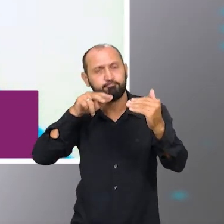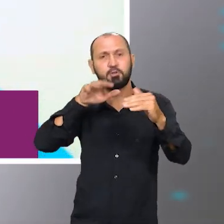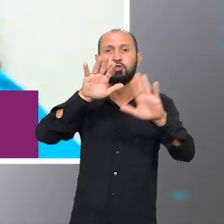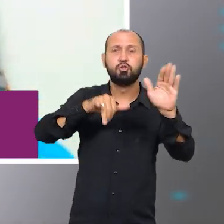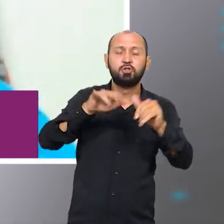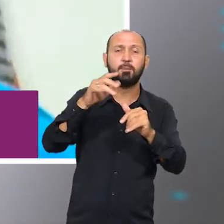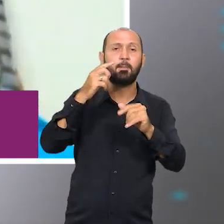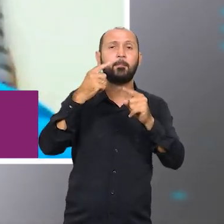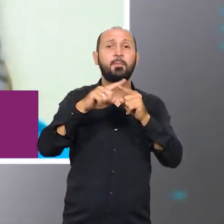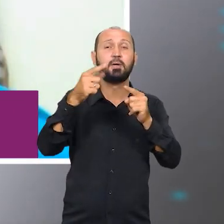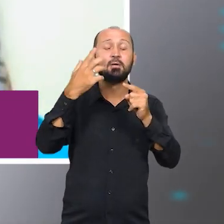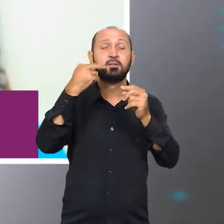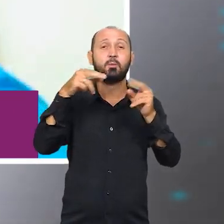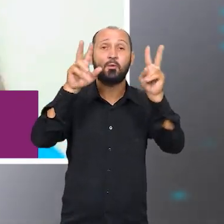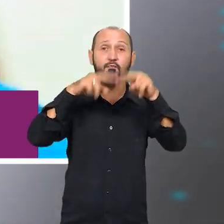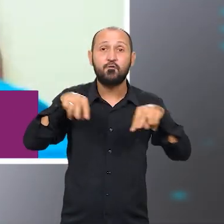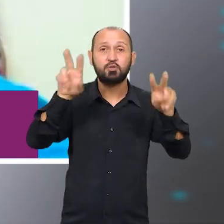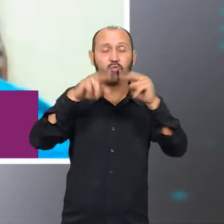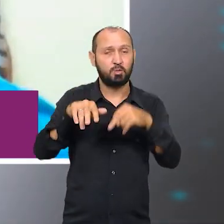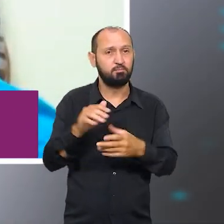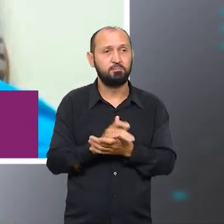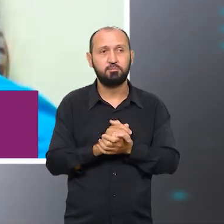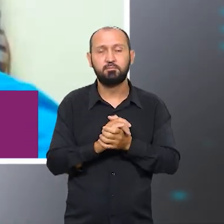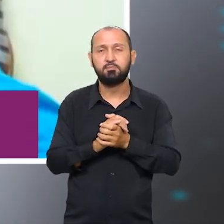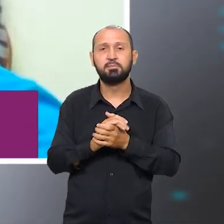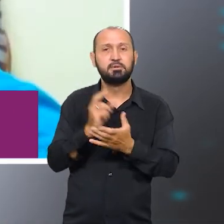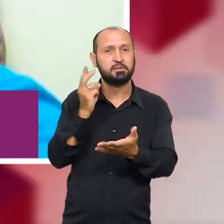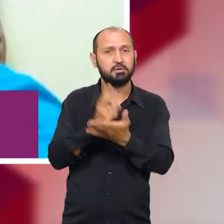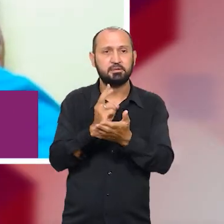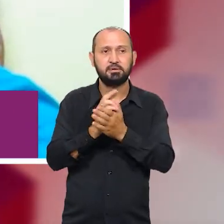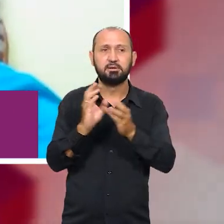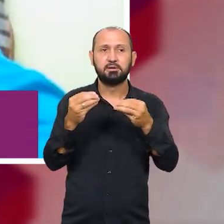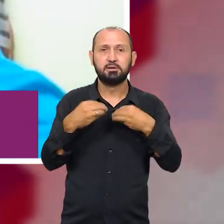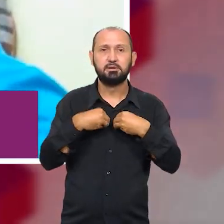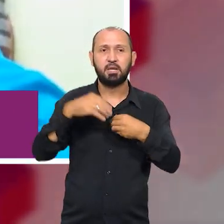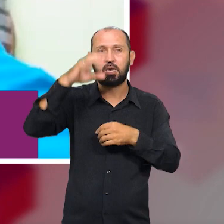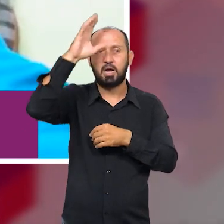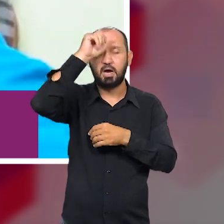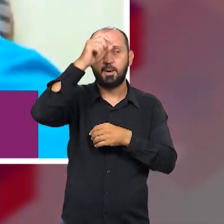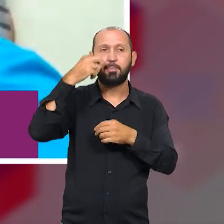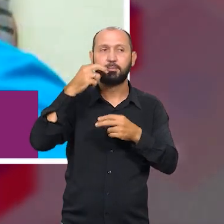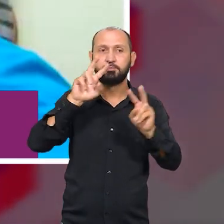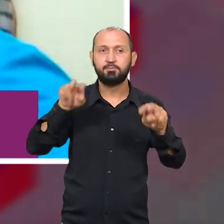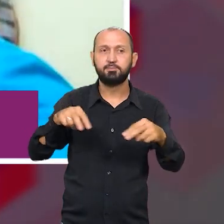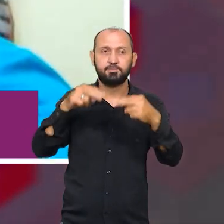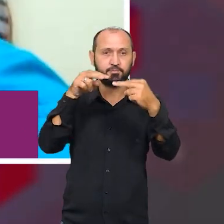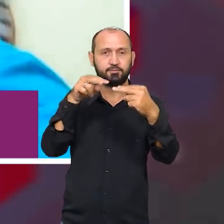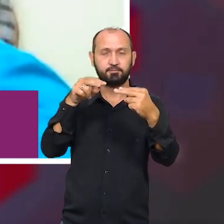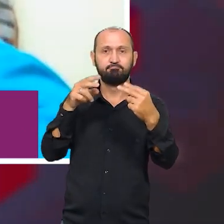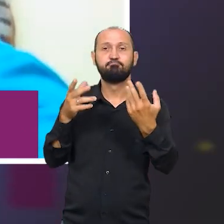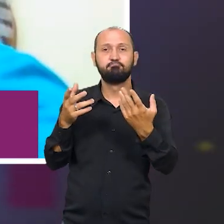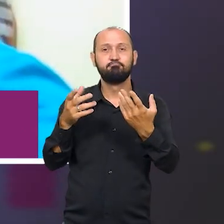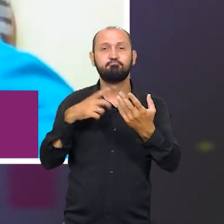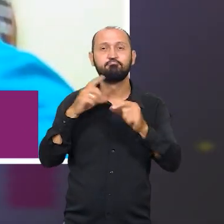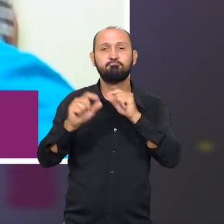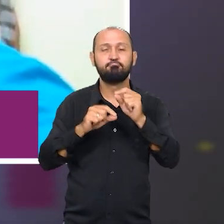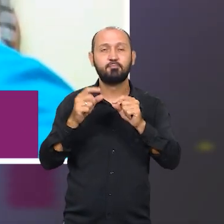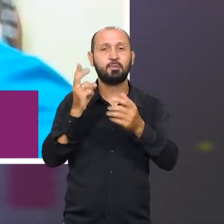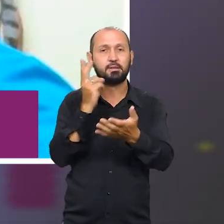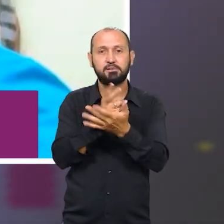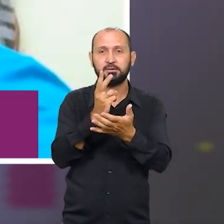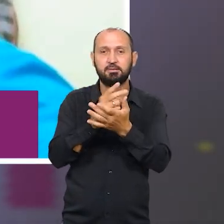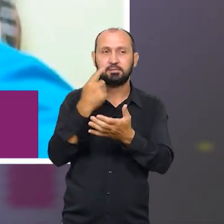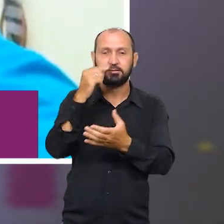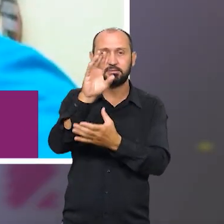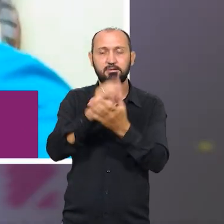muito visuais. Todo autista, ele aprende por visual, né, e por movimentos